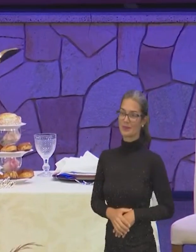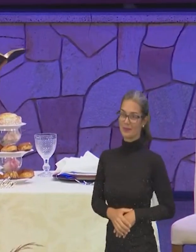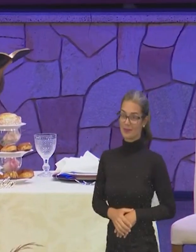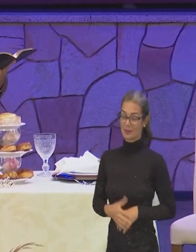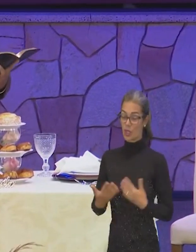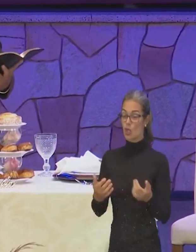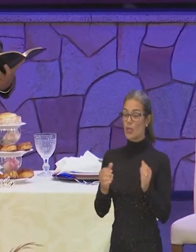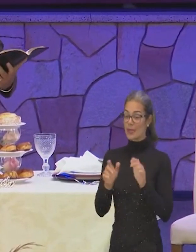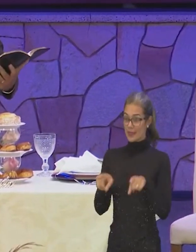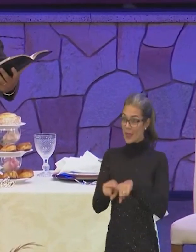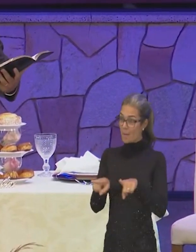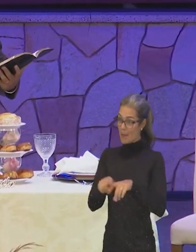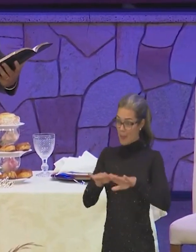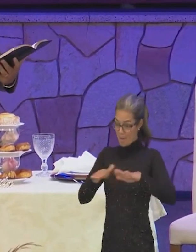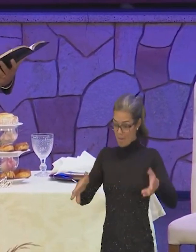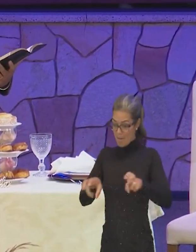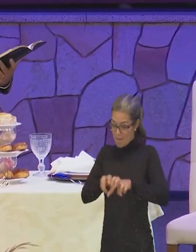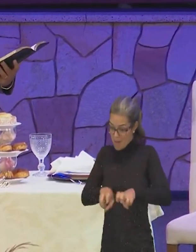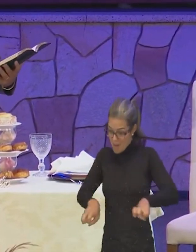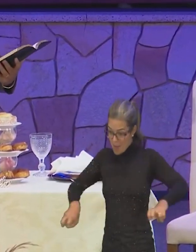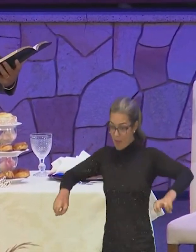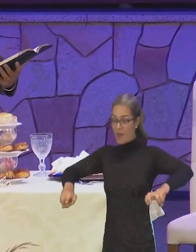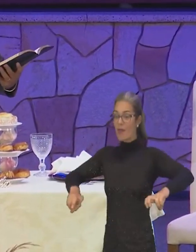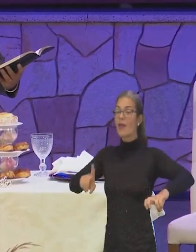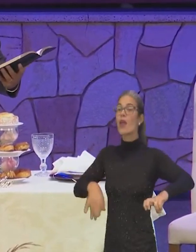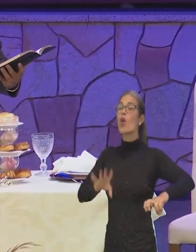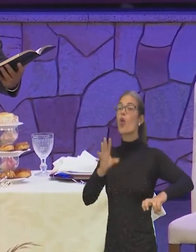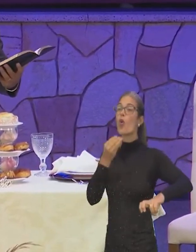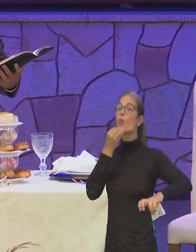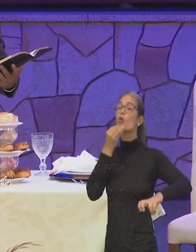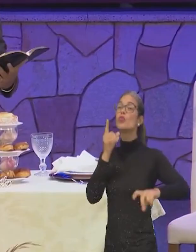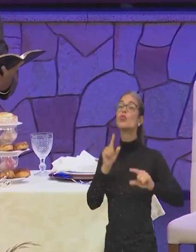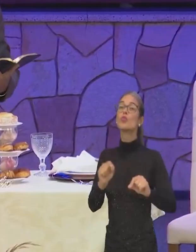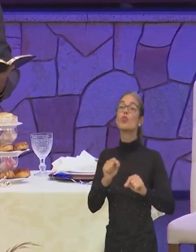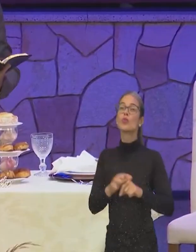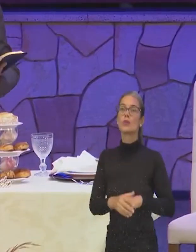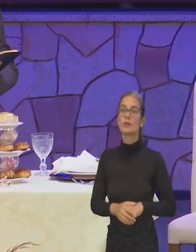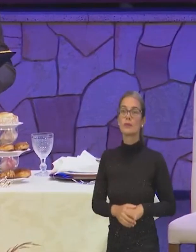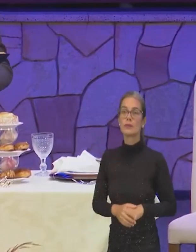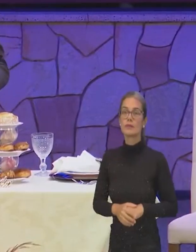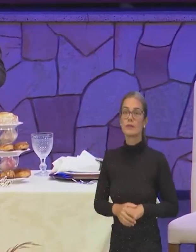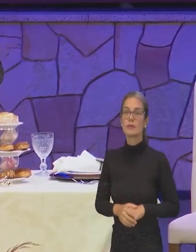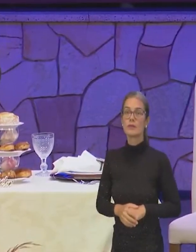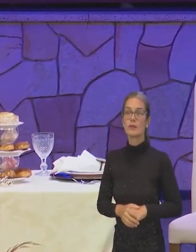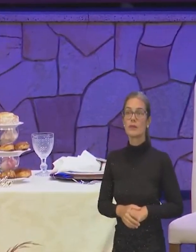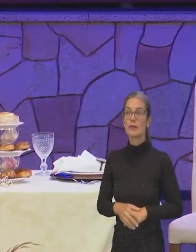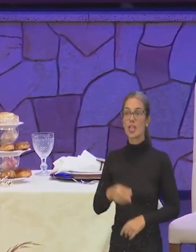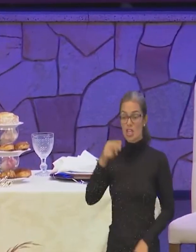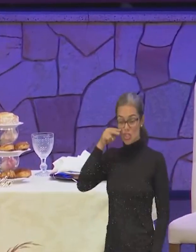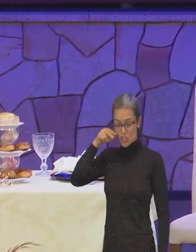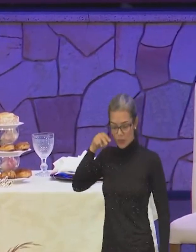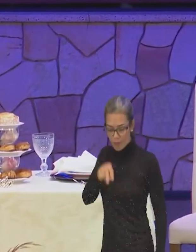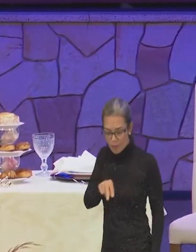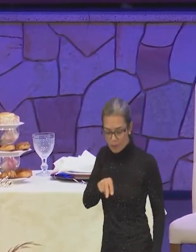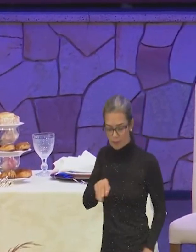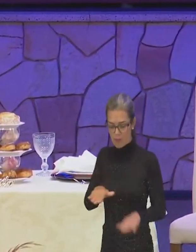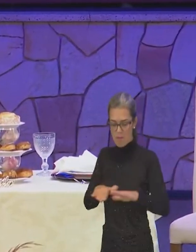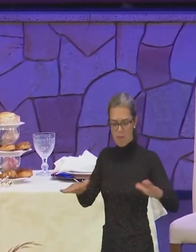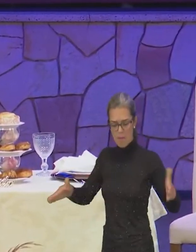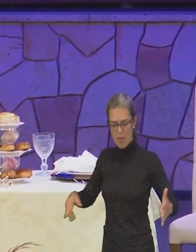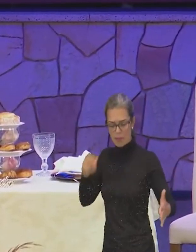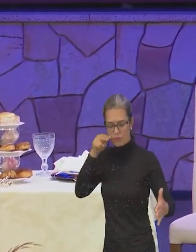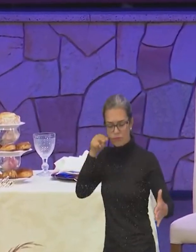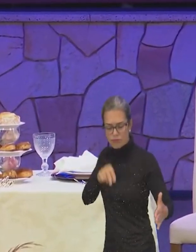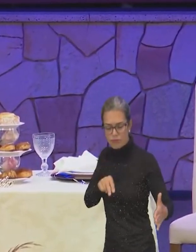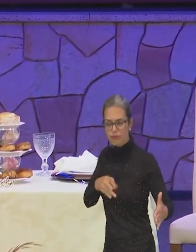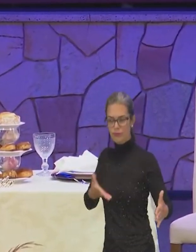mesa que nós vamos ter a oportunidade de olhar para o centro da mesa. Estar ao